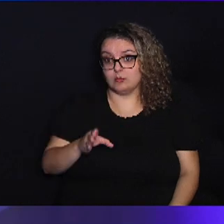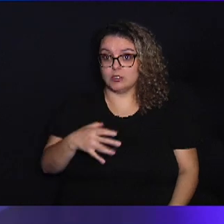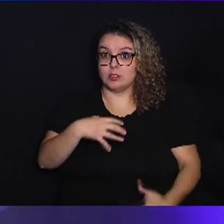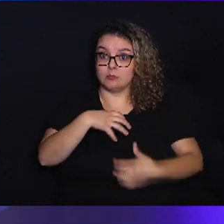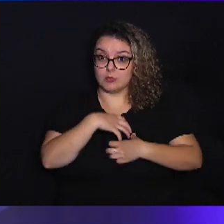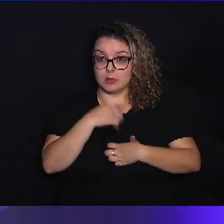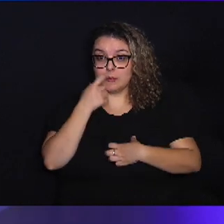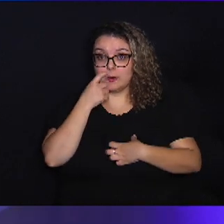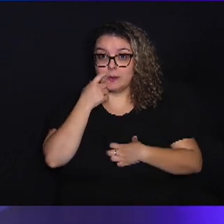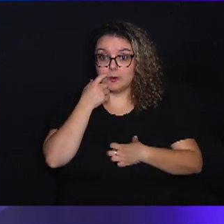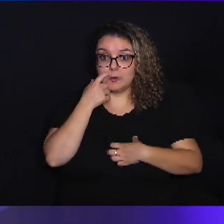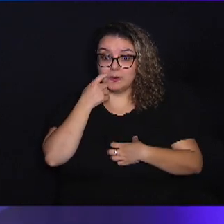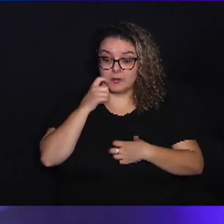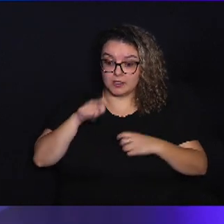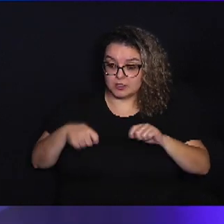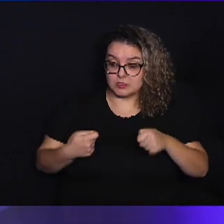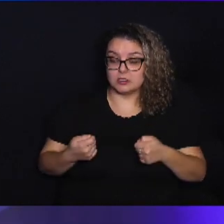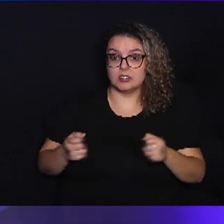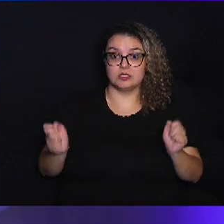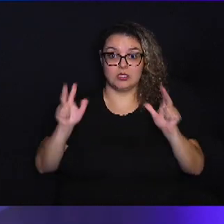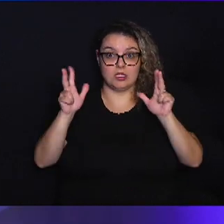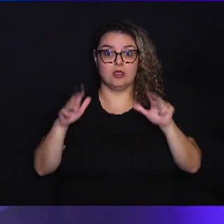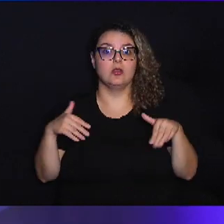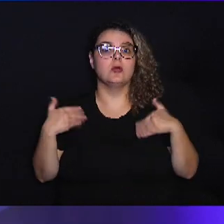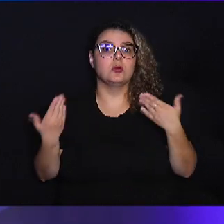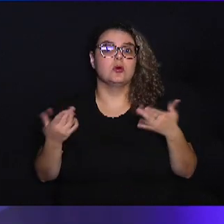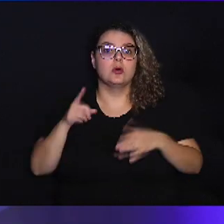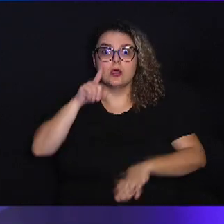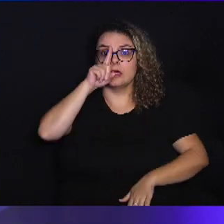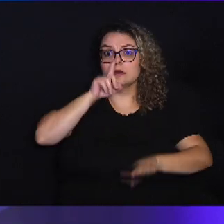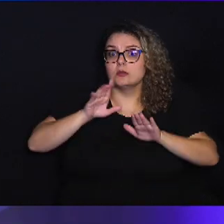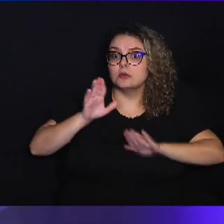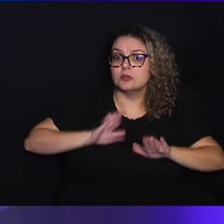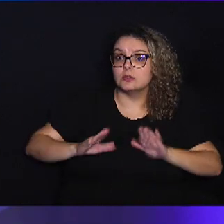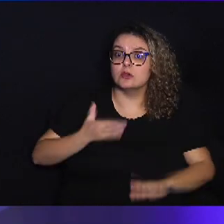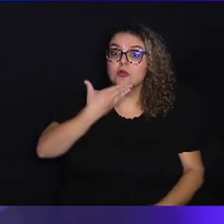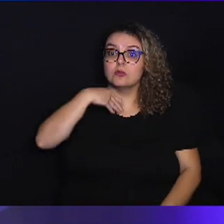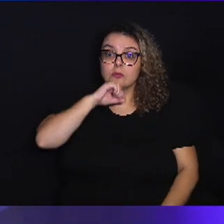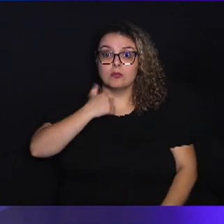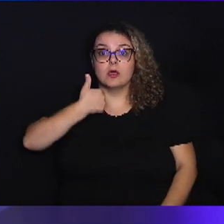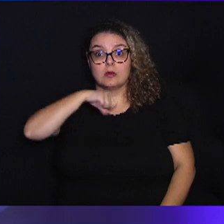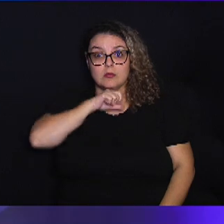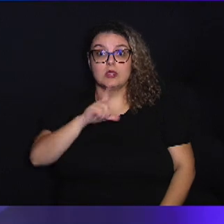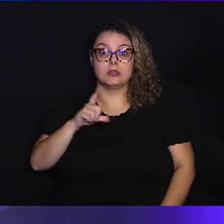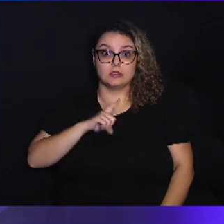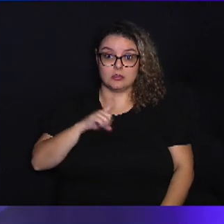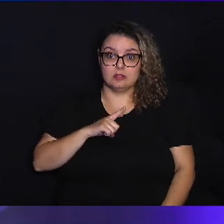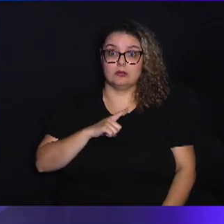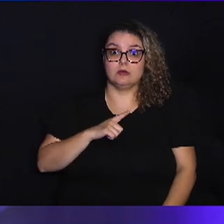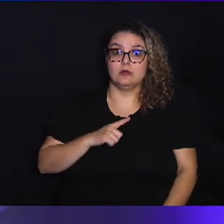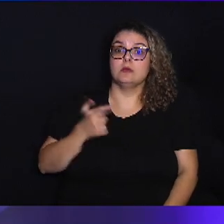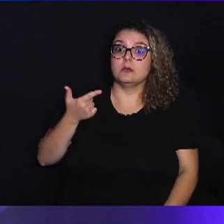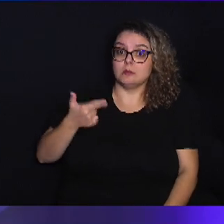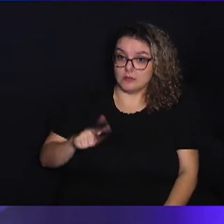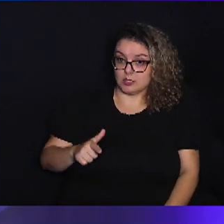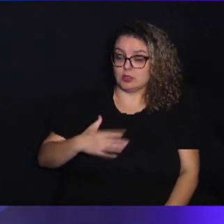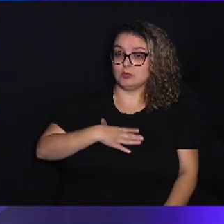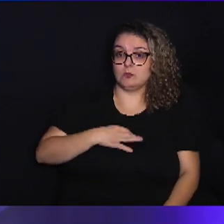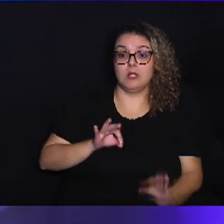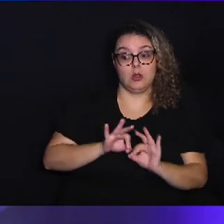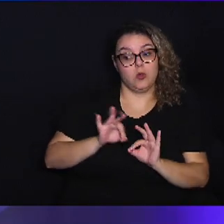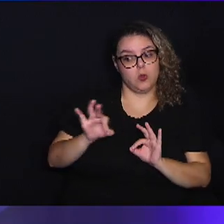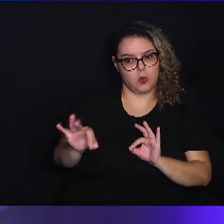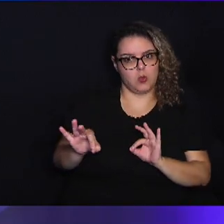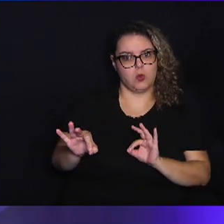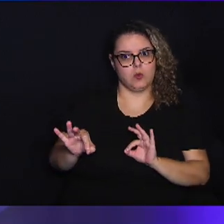e sinais de alerta e quais são os cuidados que os pais precisam tomar para manter os filhos bem longe